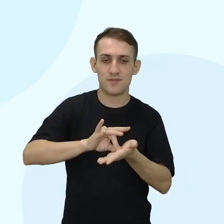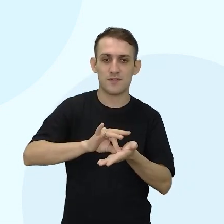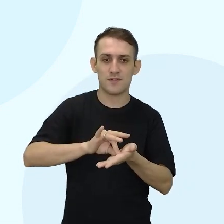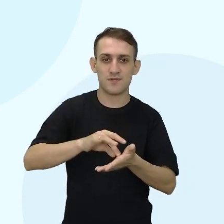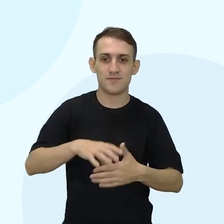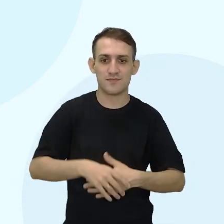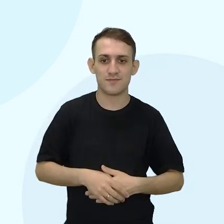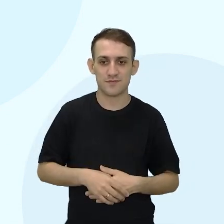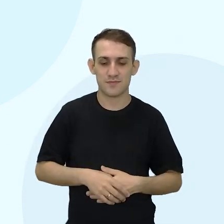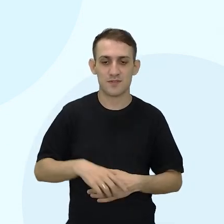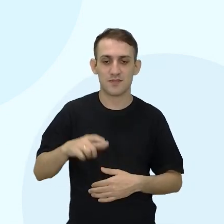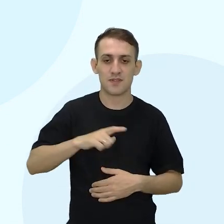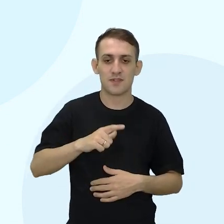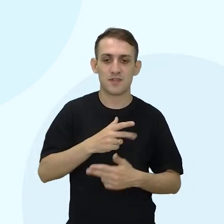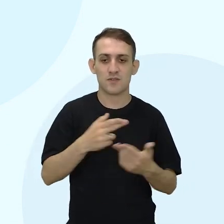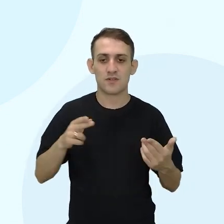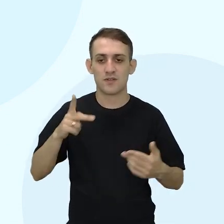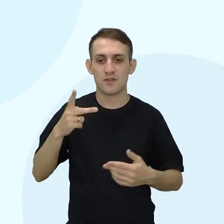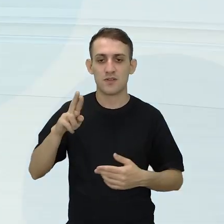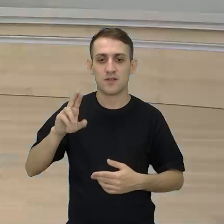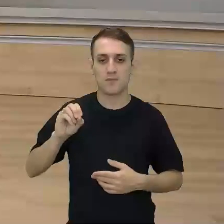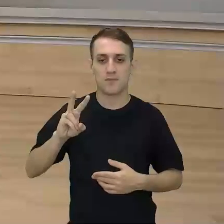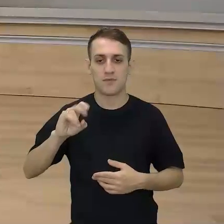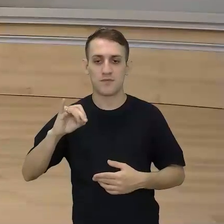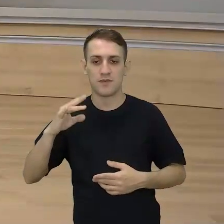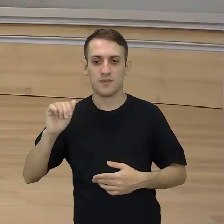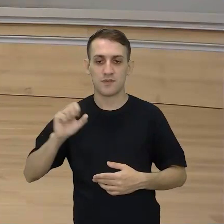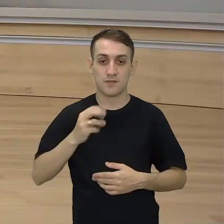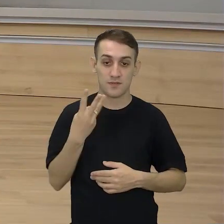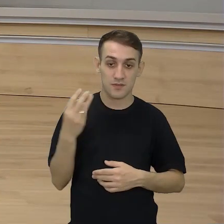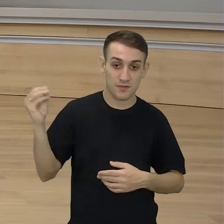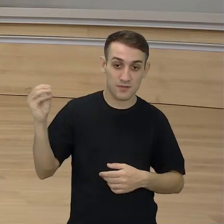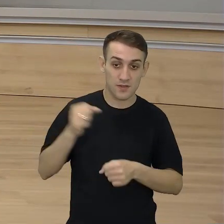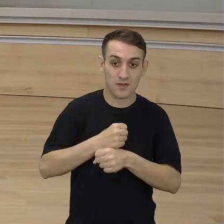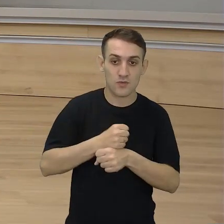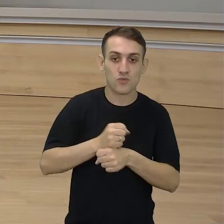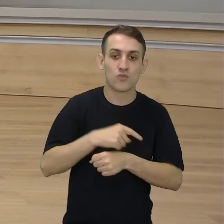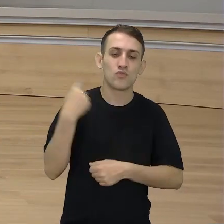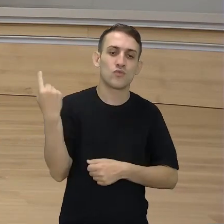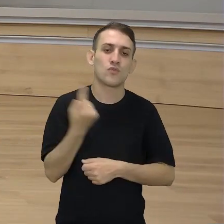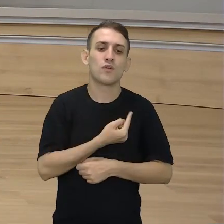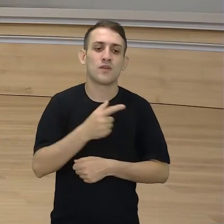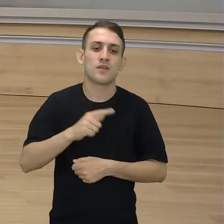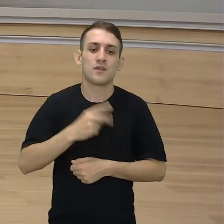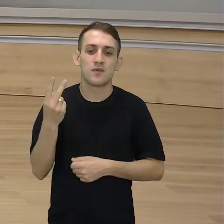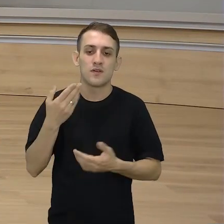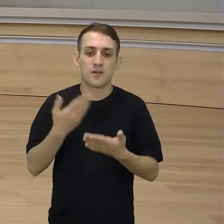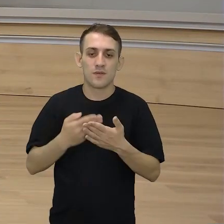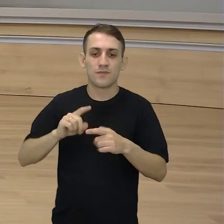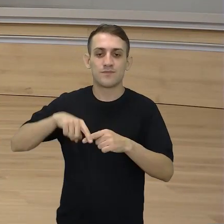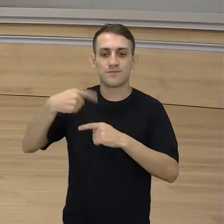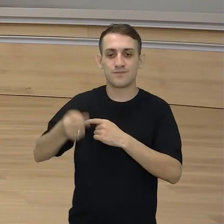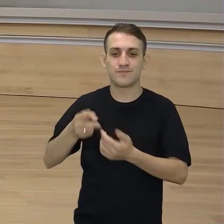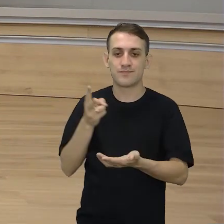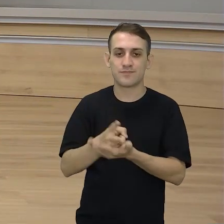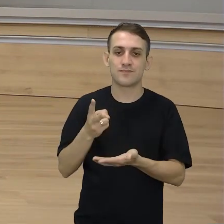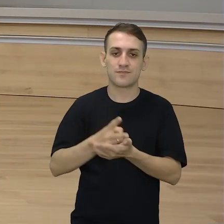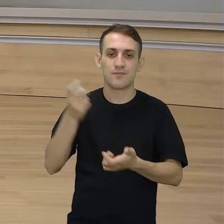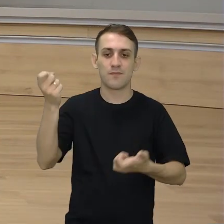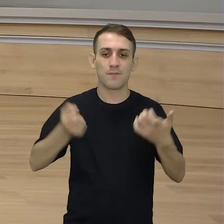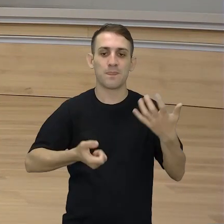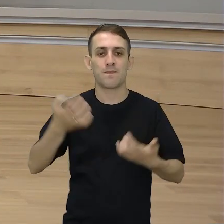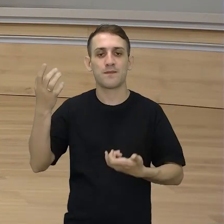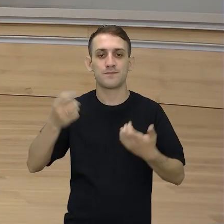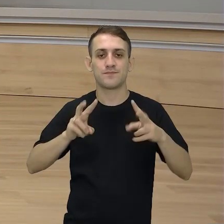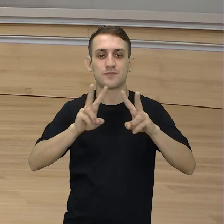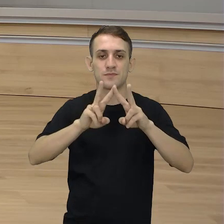capitanias para as províncias, e nesses 300 anos aí, e a gente tem uma segunda aula aí que continua falando a